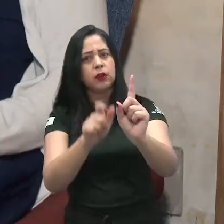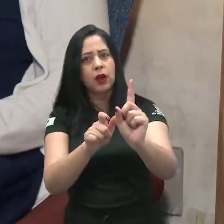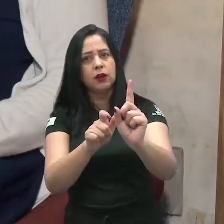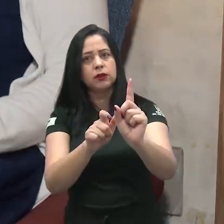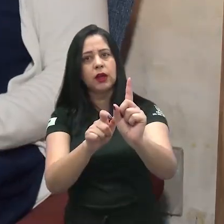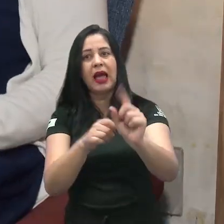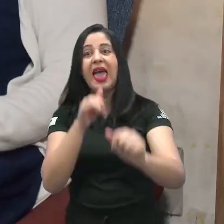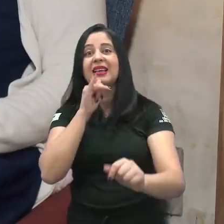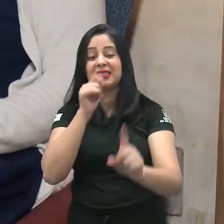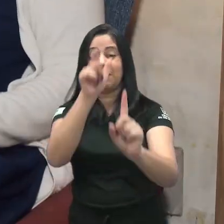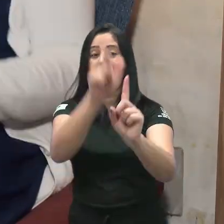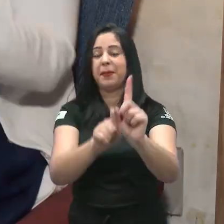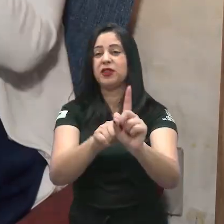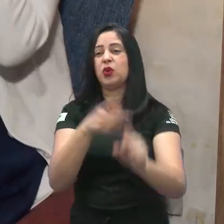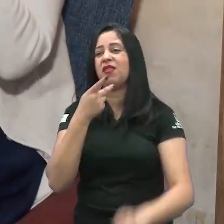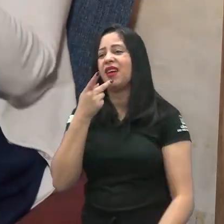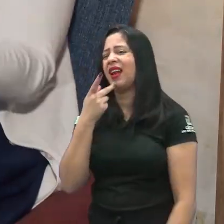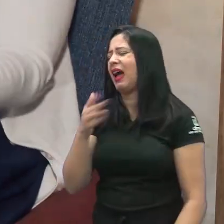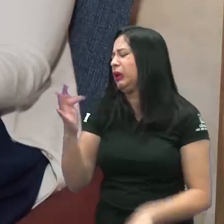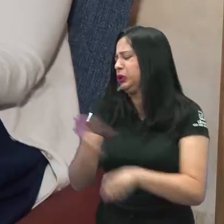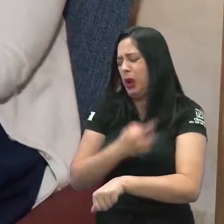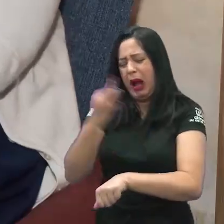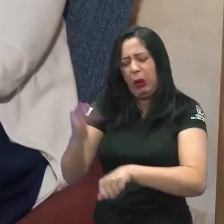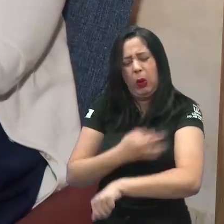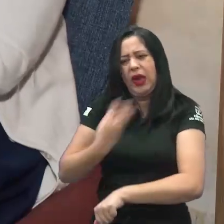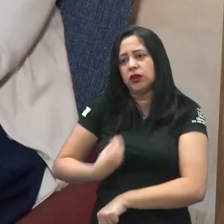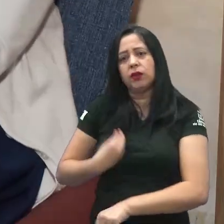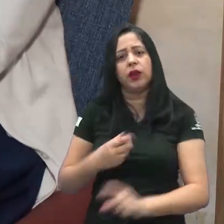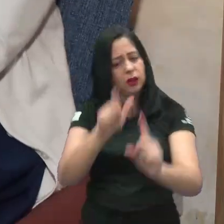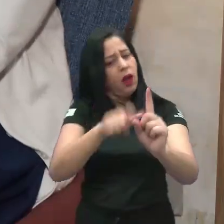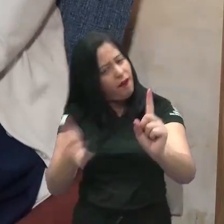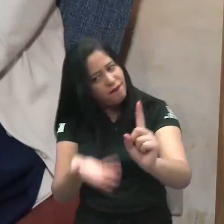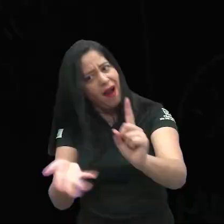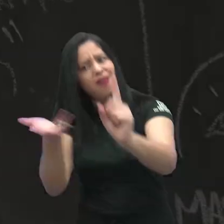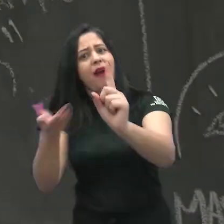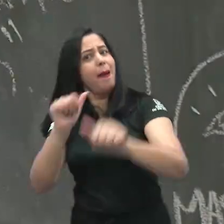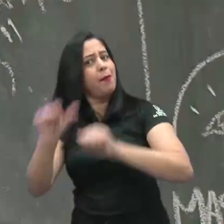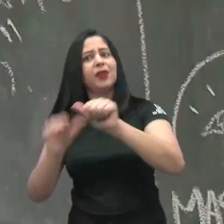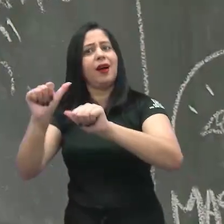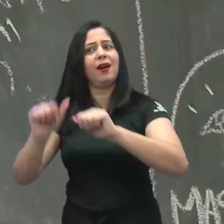Eu não aguento mais a minha vida. Poxa, então bora, vamos mudar.